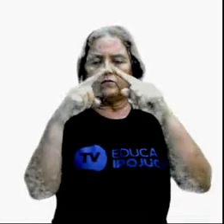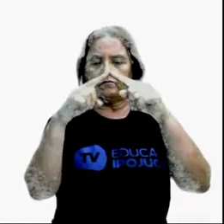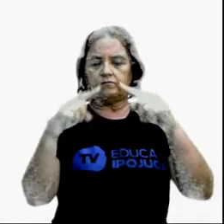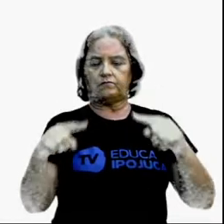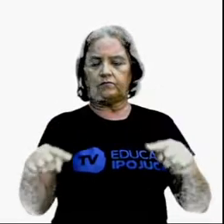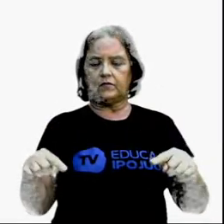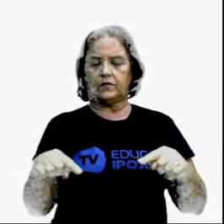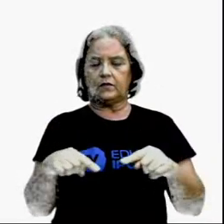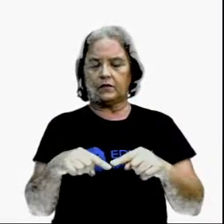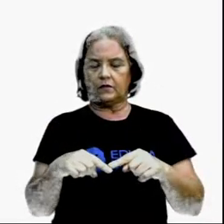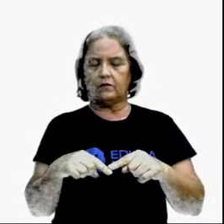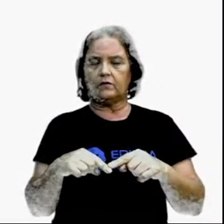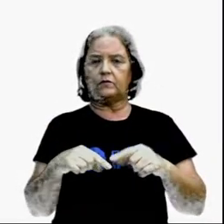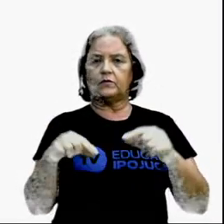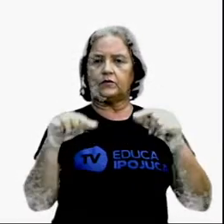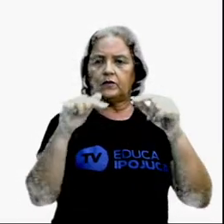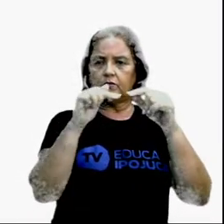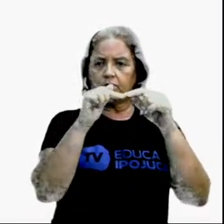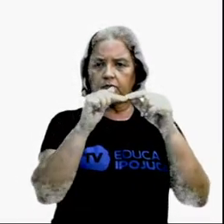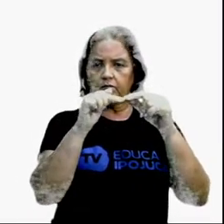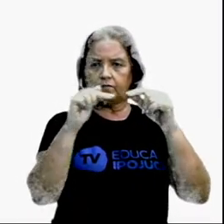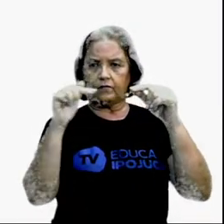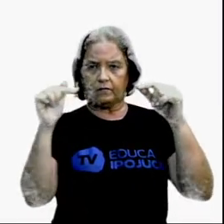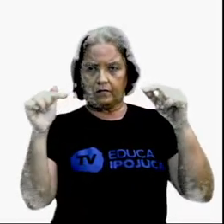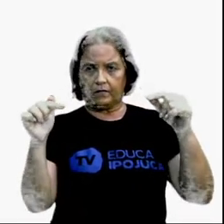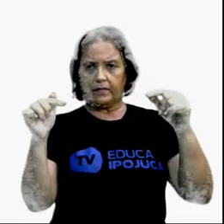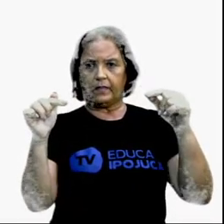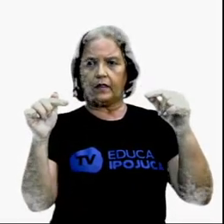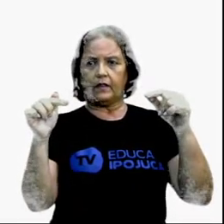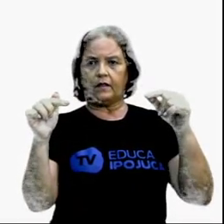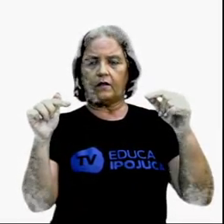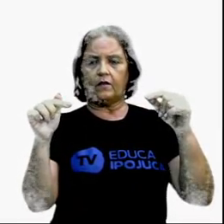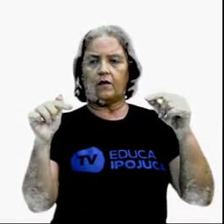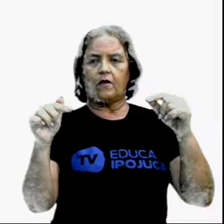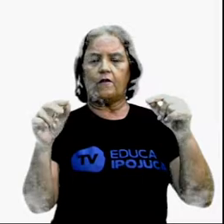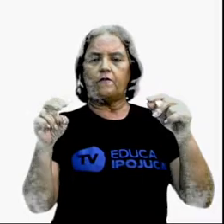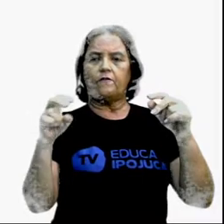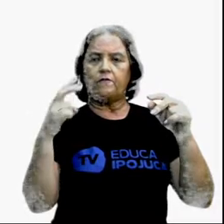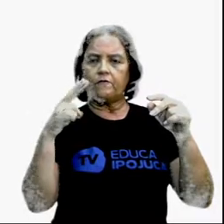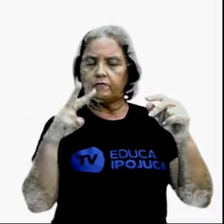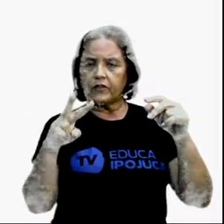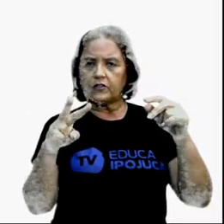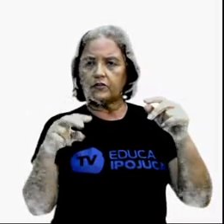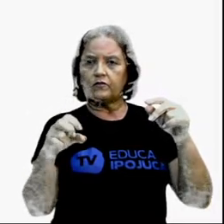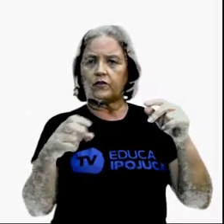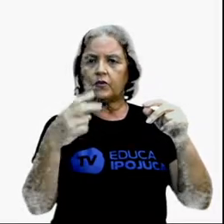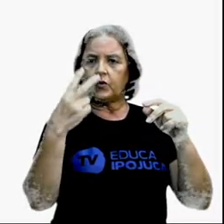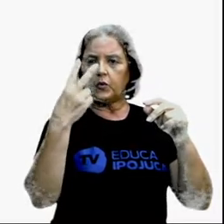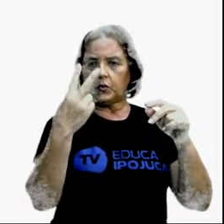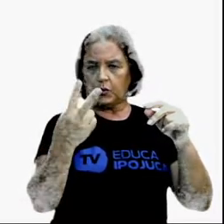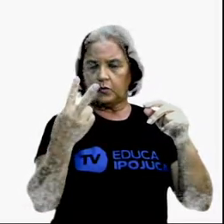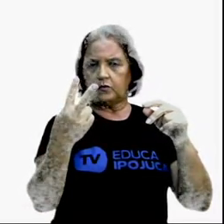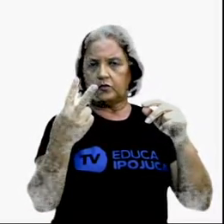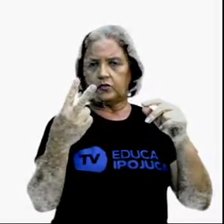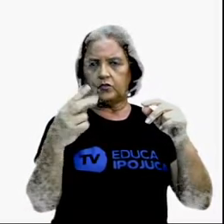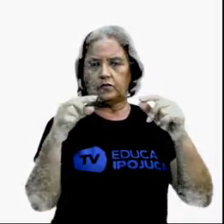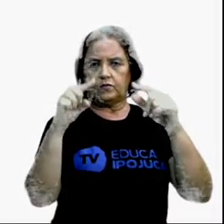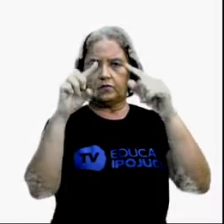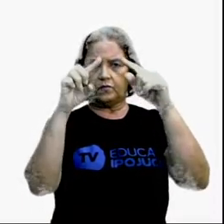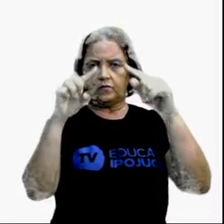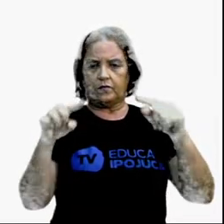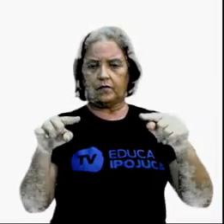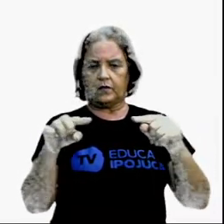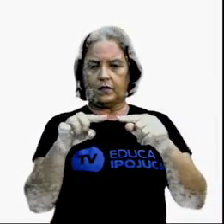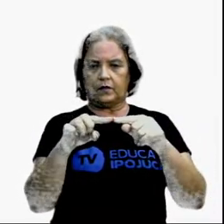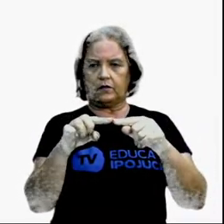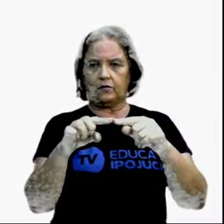tracei exatamente ao meio outro segmento. Note que formaram dois triângulos. O triângulo maior e